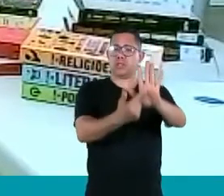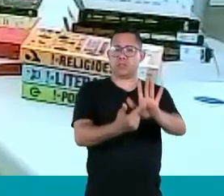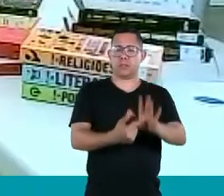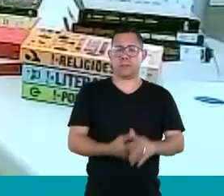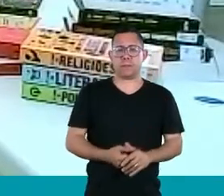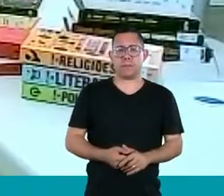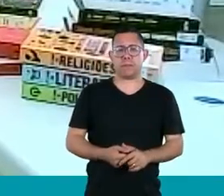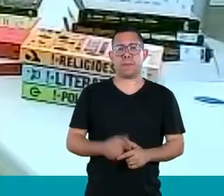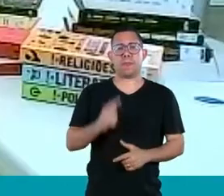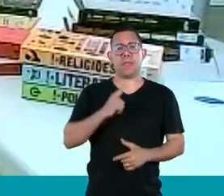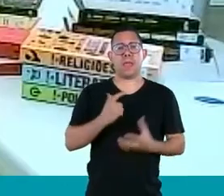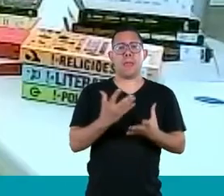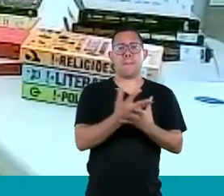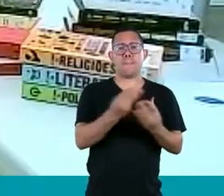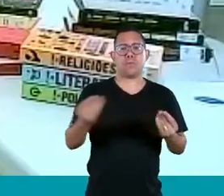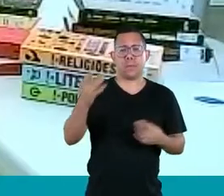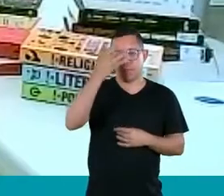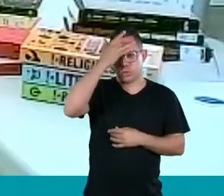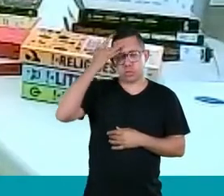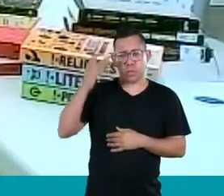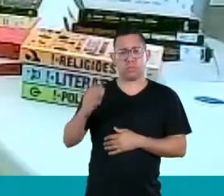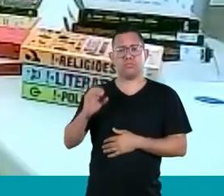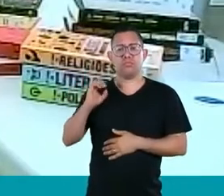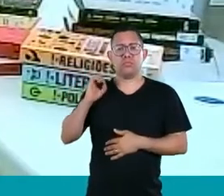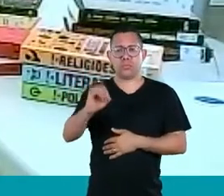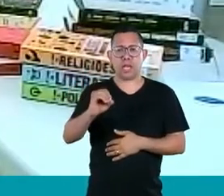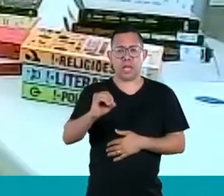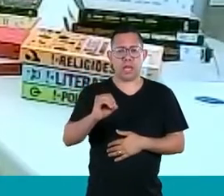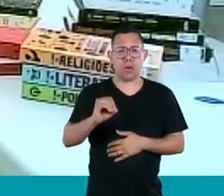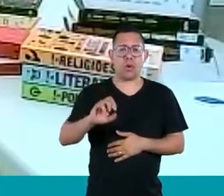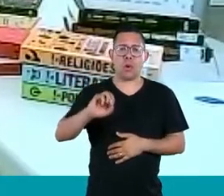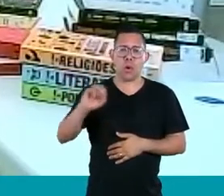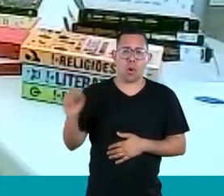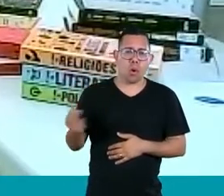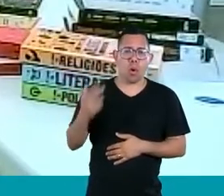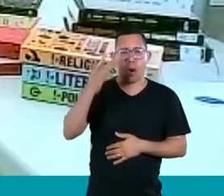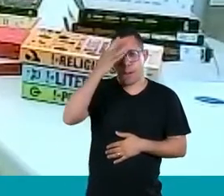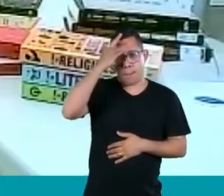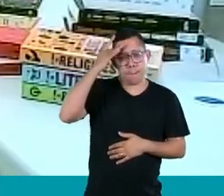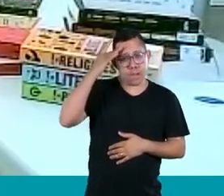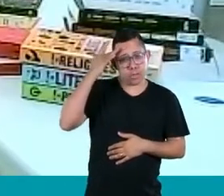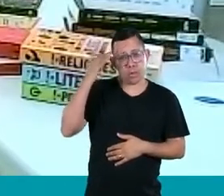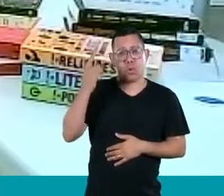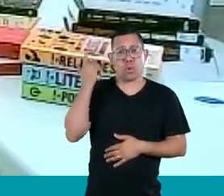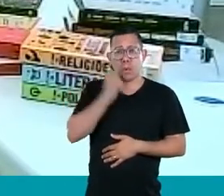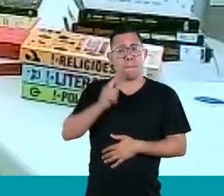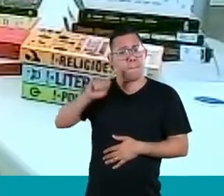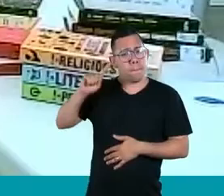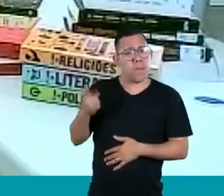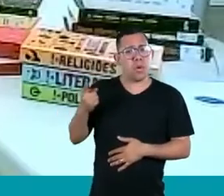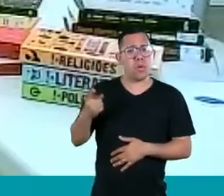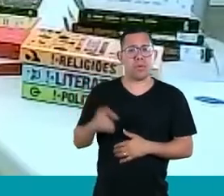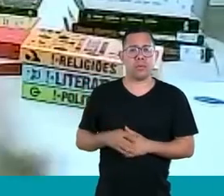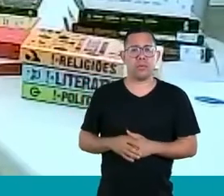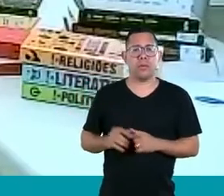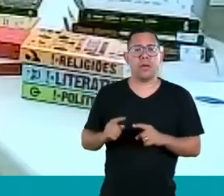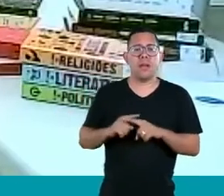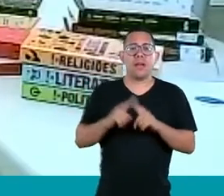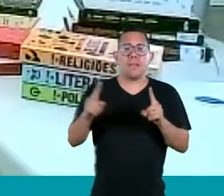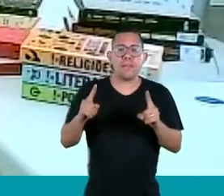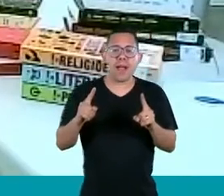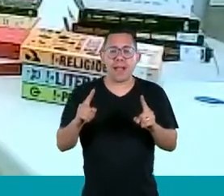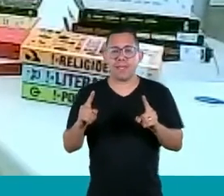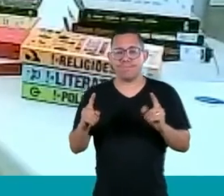redação do Enem, ora enfatizando os que tiraram nota 1000. Quer dizer, não há possibilidade do meio